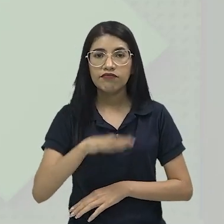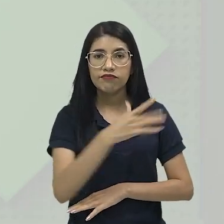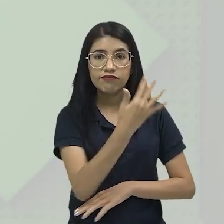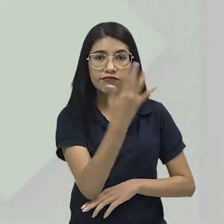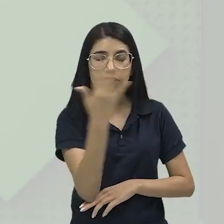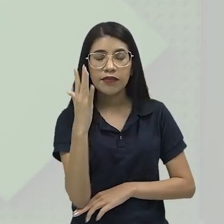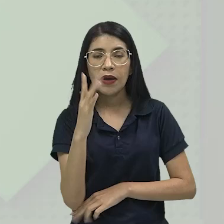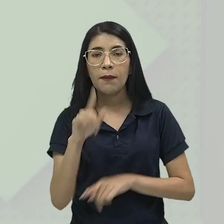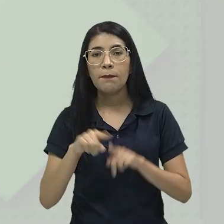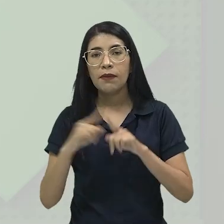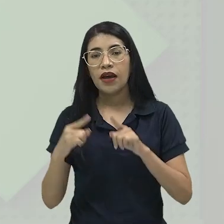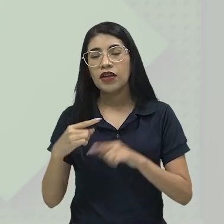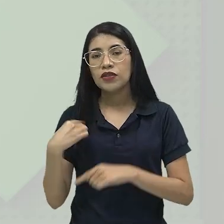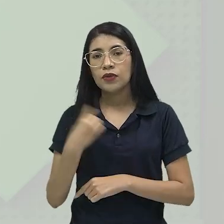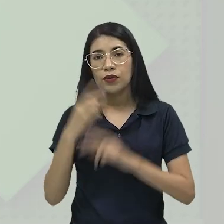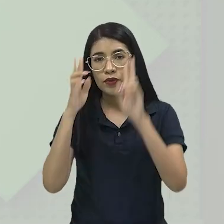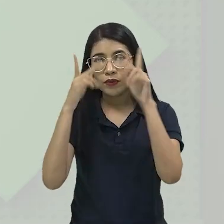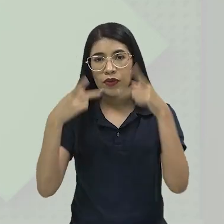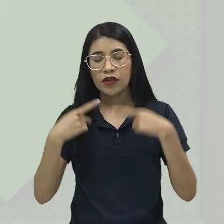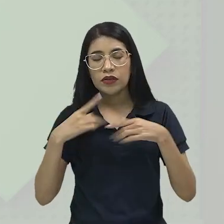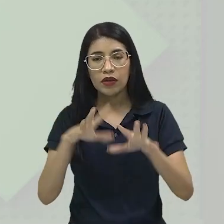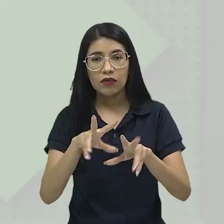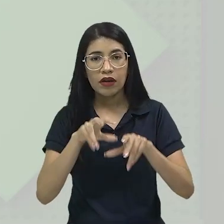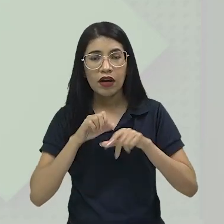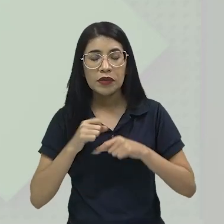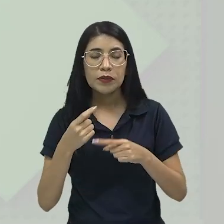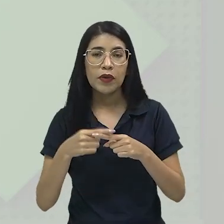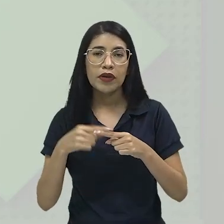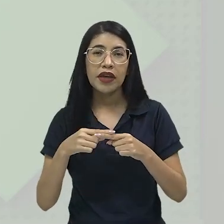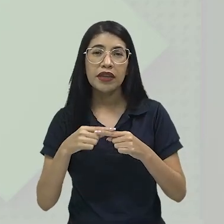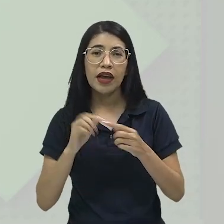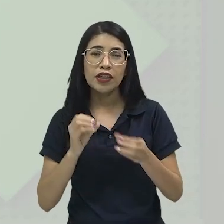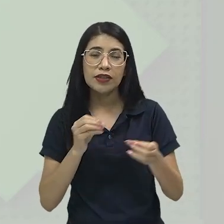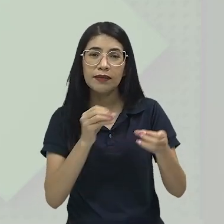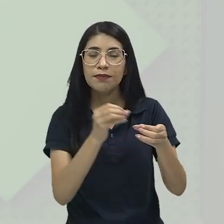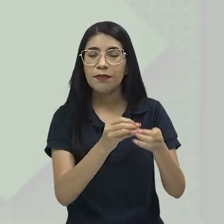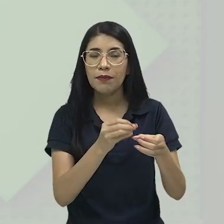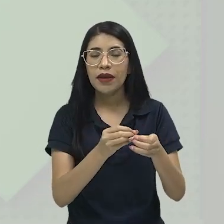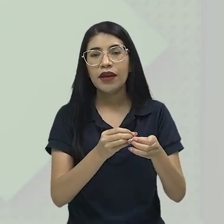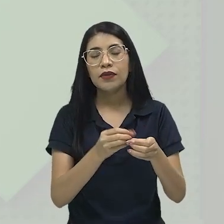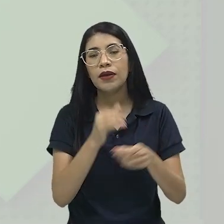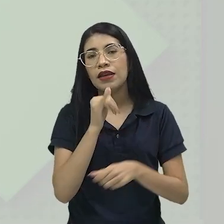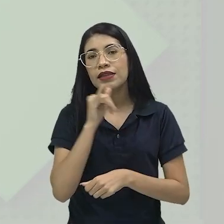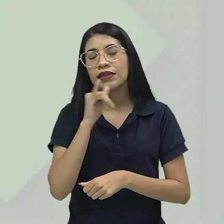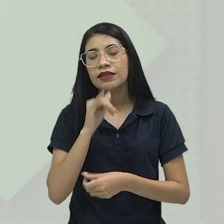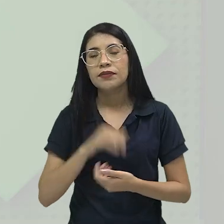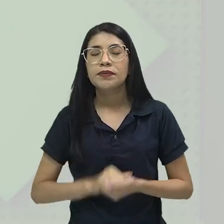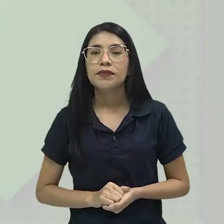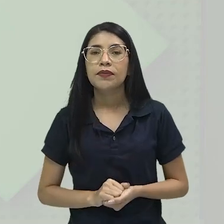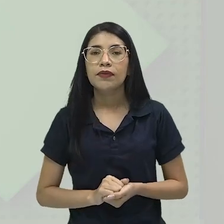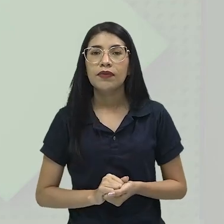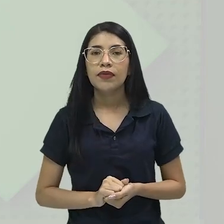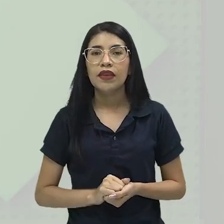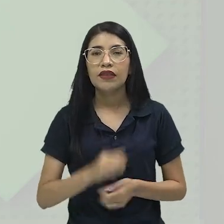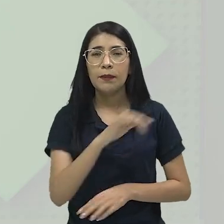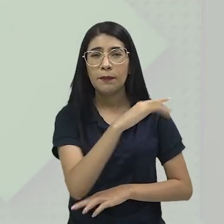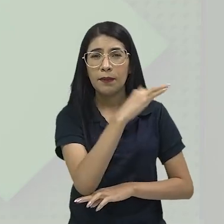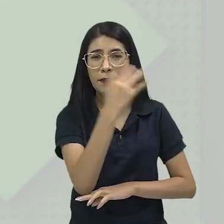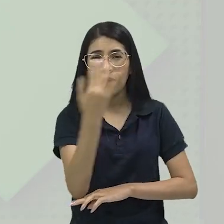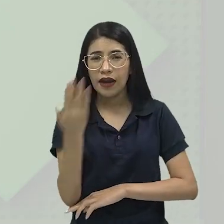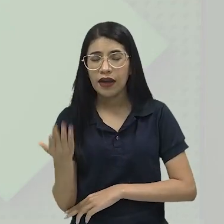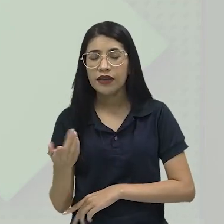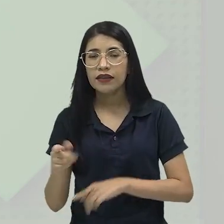e nós só nos contaminamos porque acabamos nos aproximando quando vamos ali devastar,